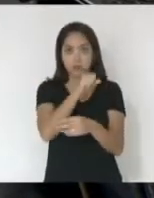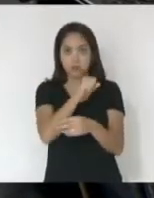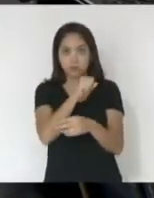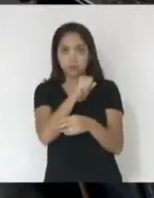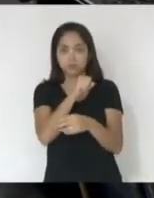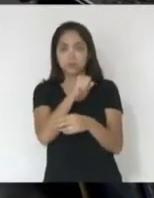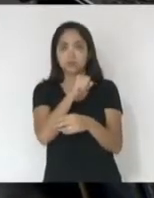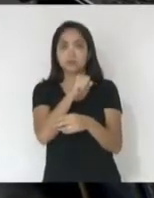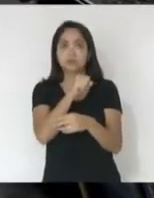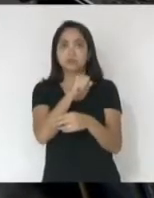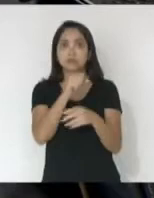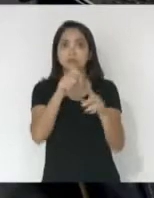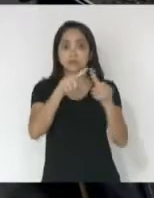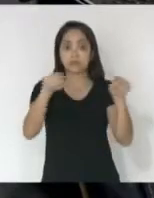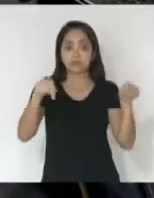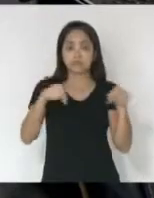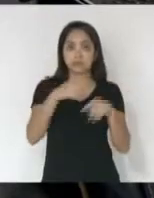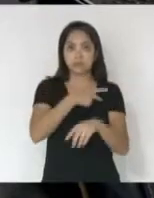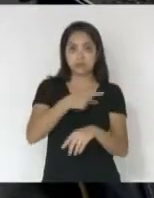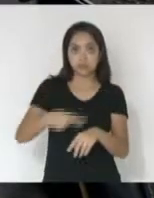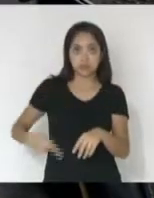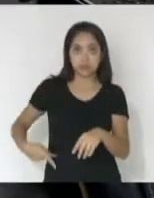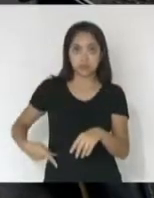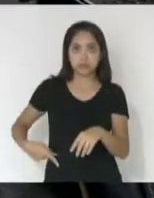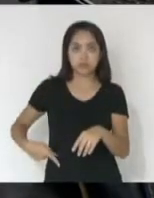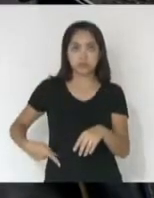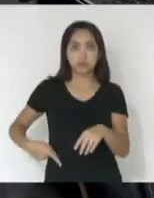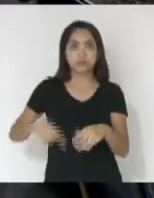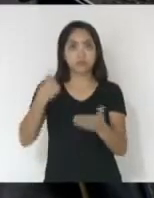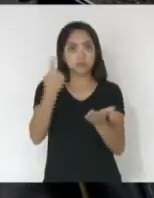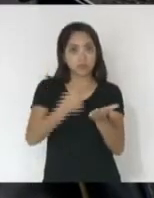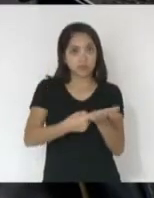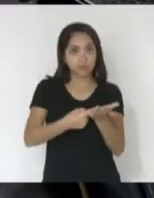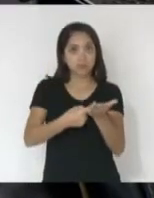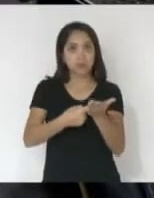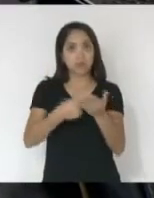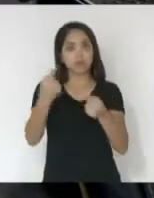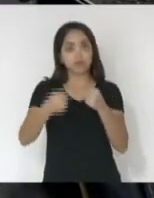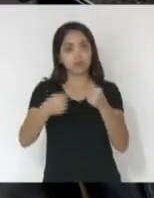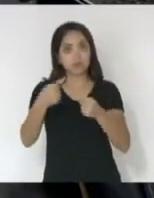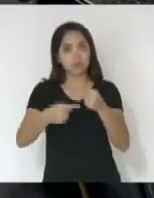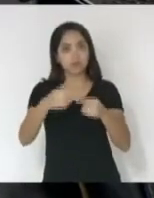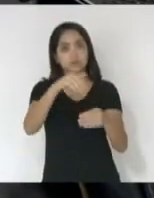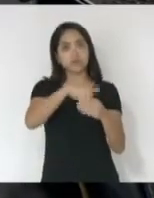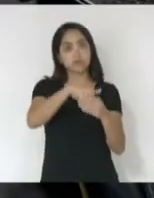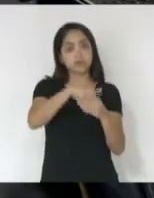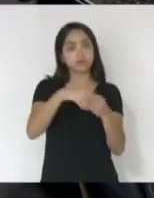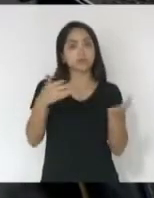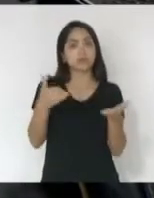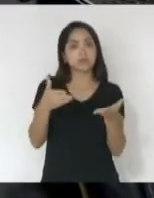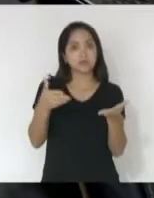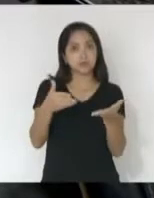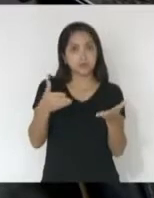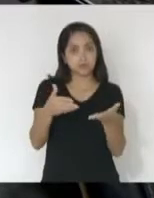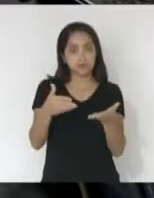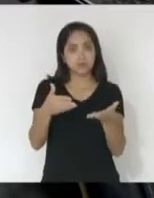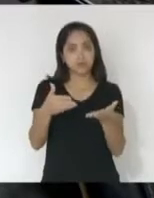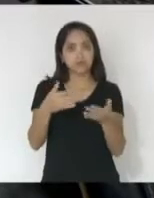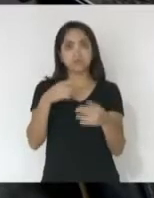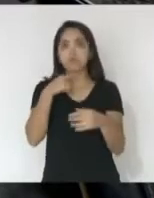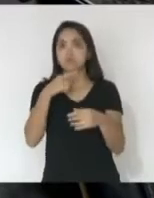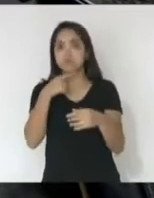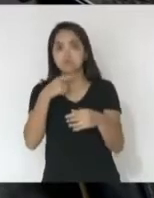na sala da presidência para acordarmos os finalmente das votações de hoje. E, se não